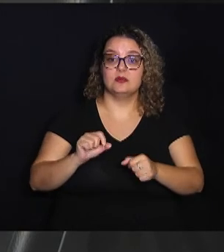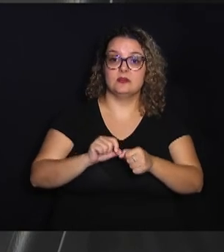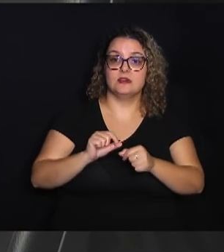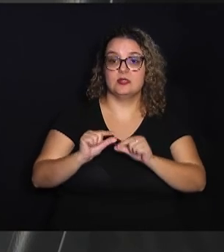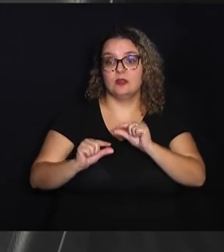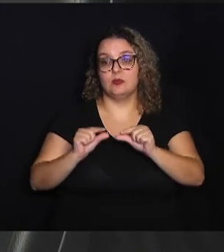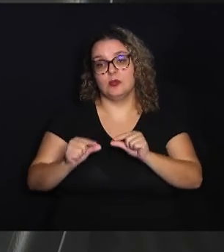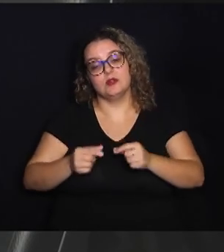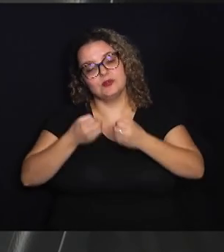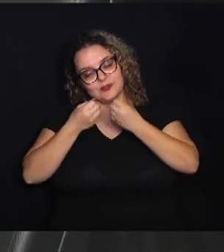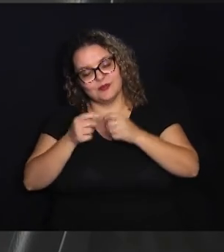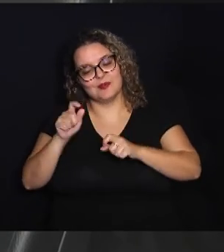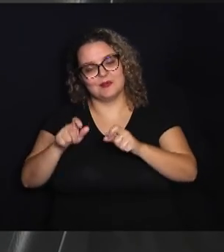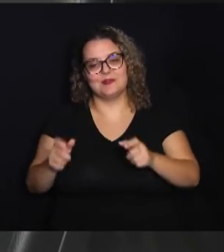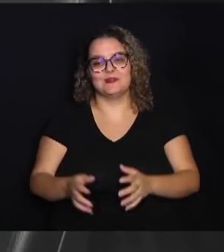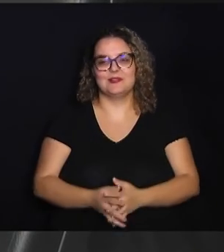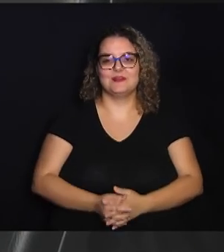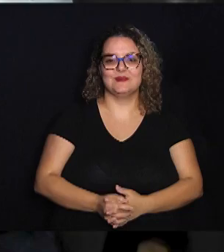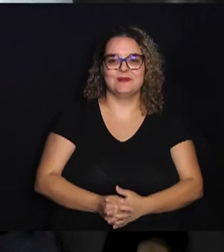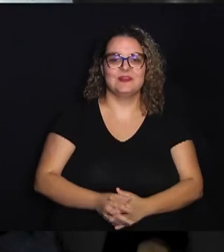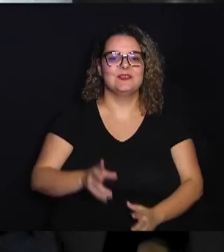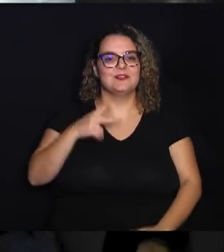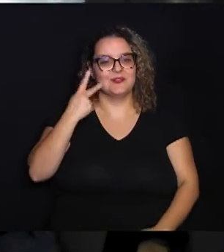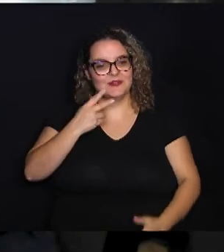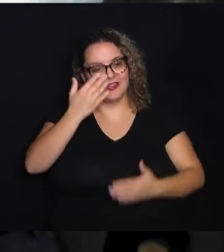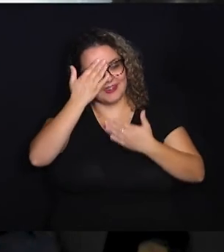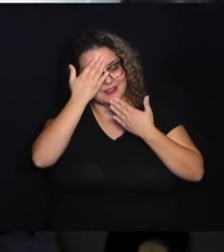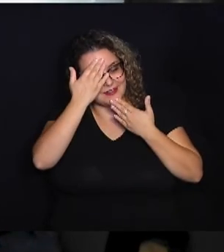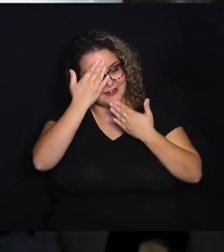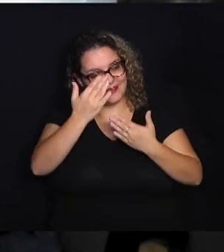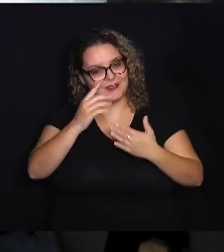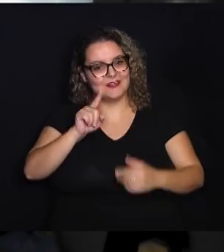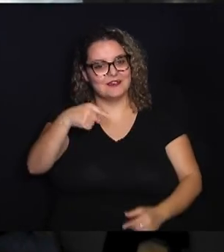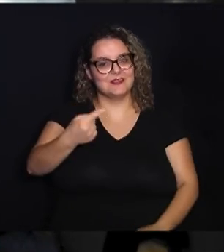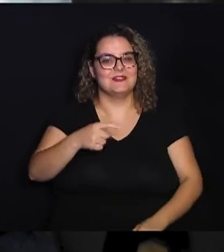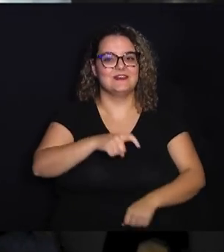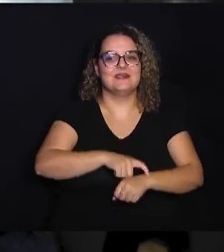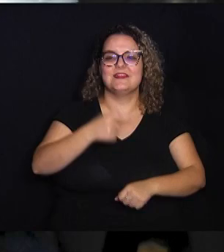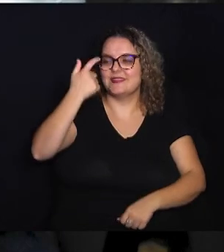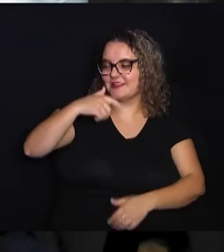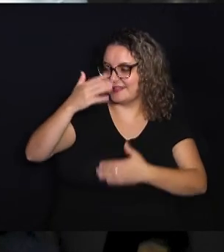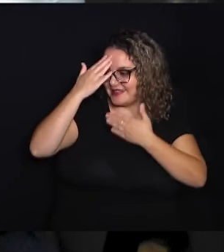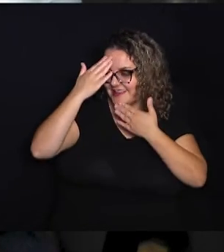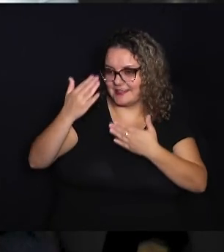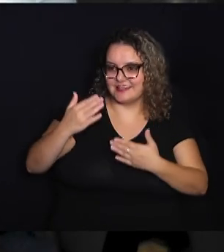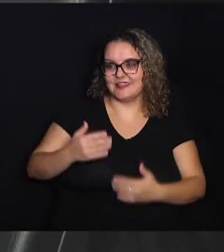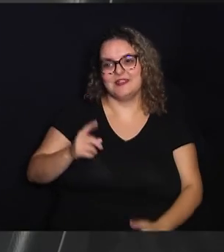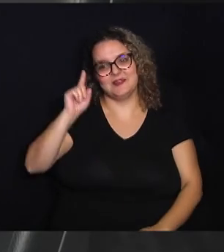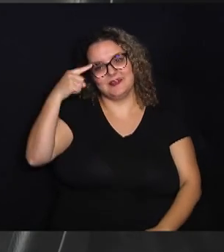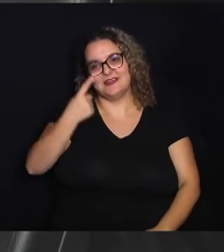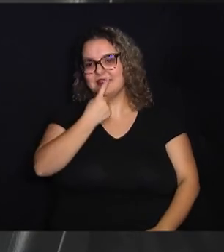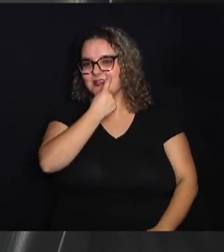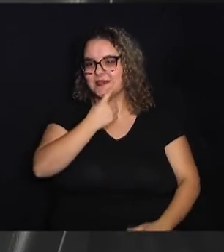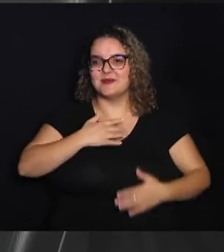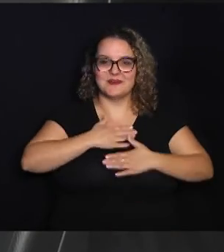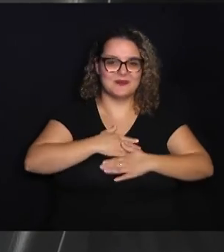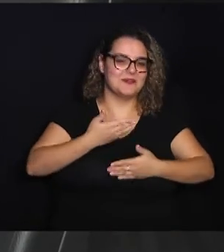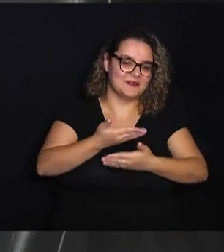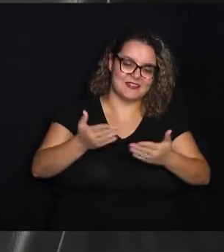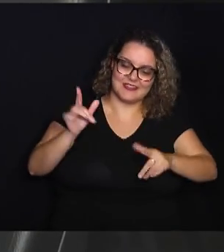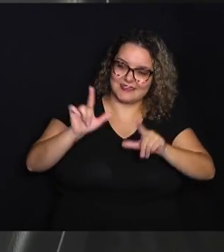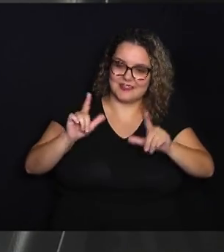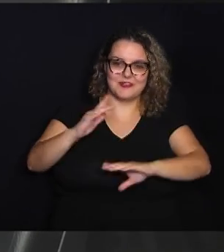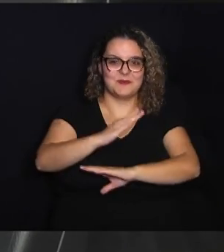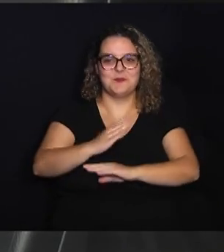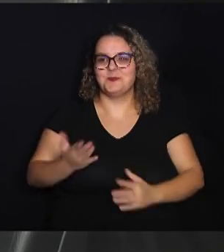pouquinho de bem aqui para as pessoas. Vereador, muito obrigada e até uma próxima oportunidade. Ô, Mirna, é sempre um prazer. Vocês da TV Câmara,